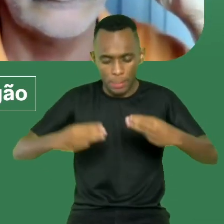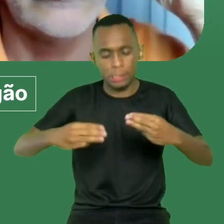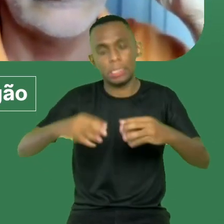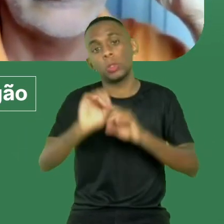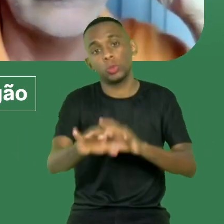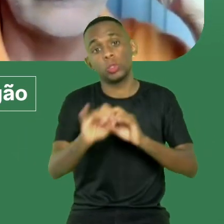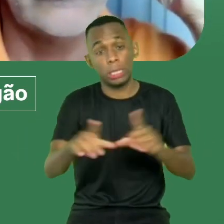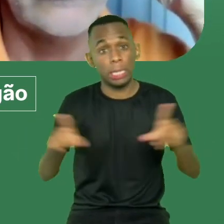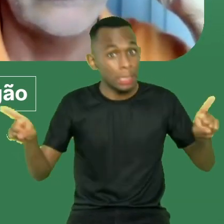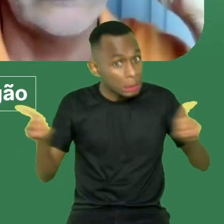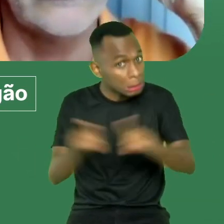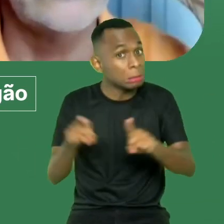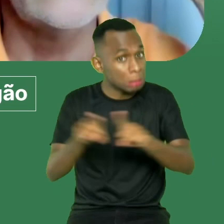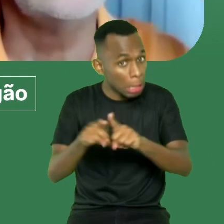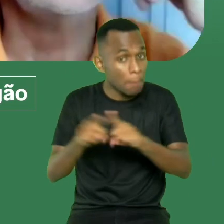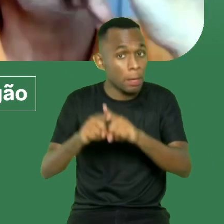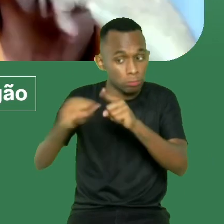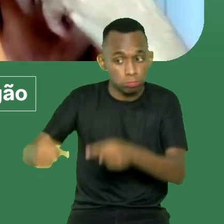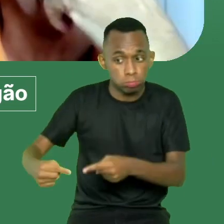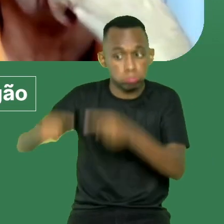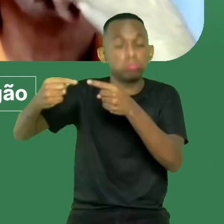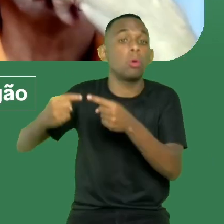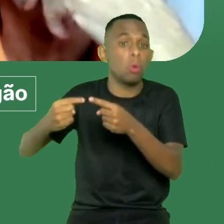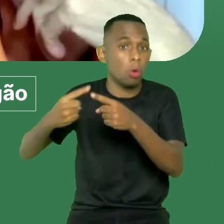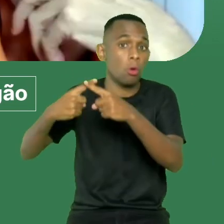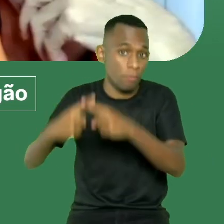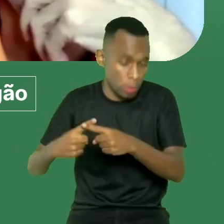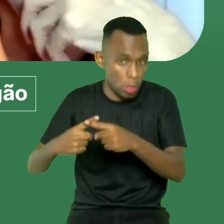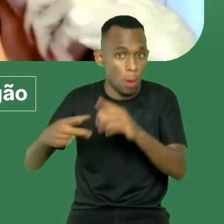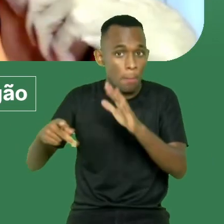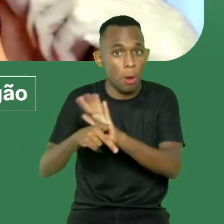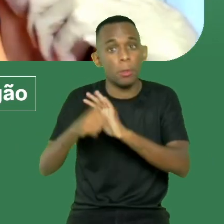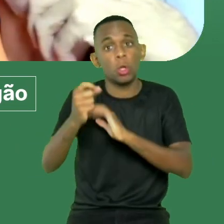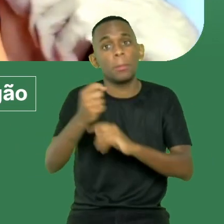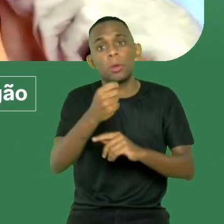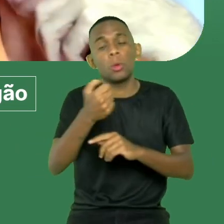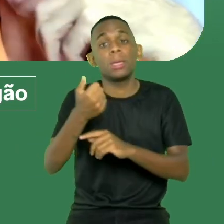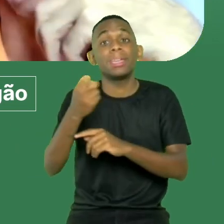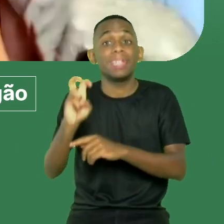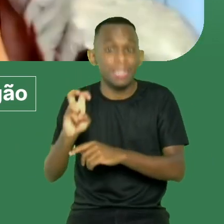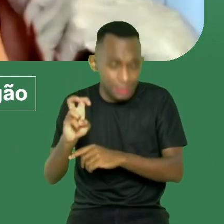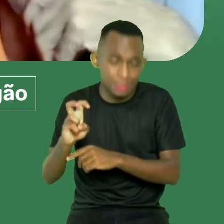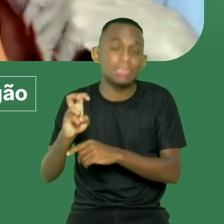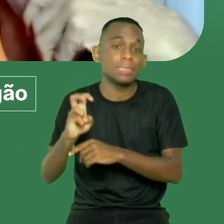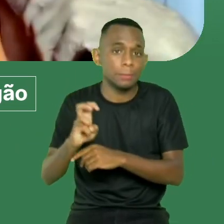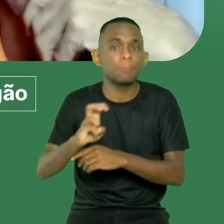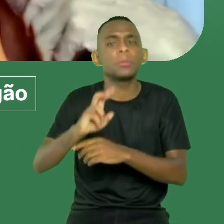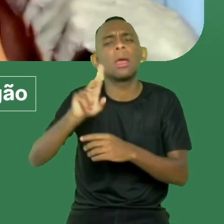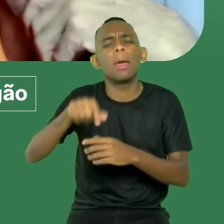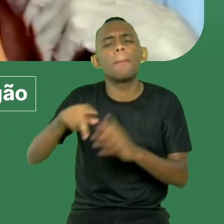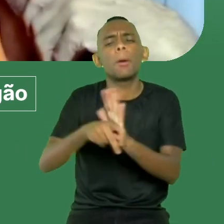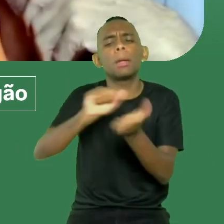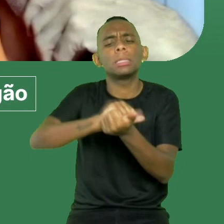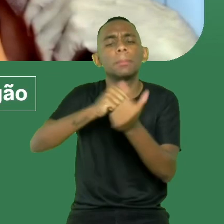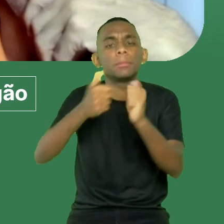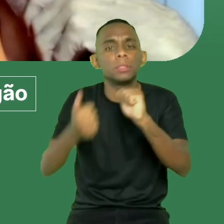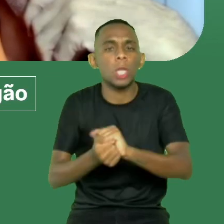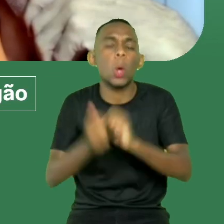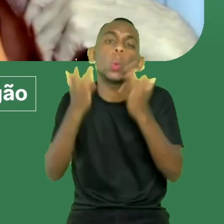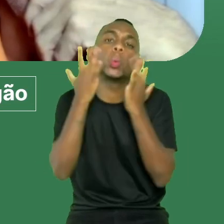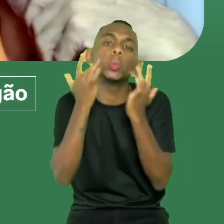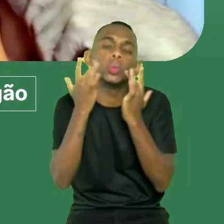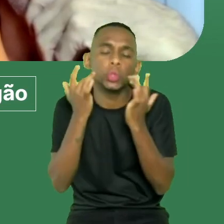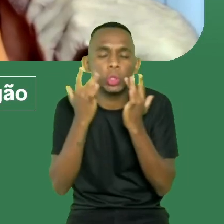foi finalista do Prêmio Jabuti em 2015 por sua adaptação em prosa da peça Édipo Rei